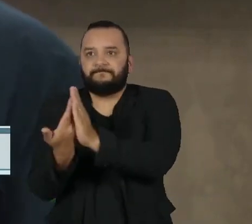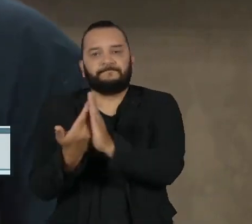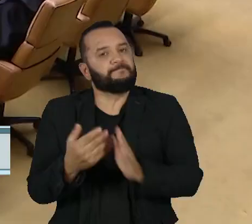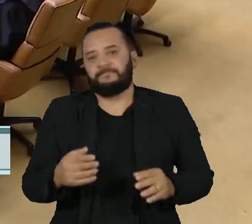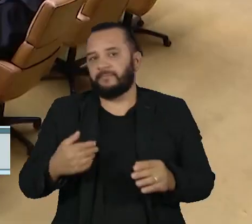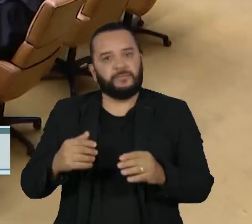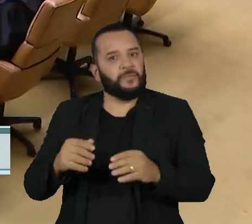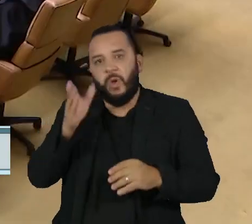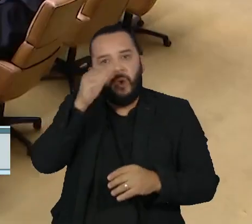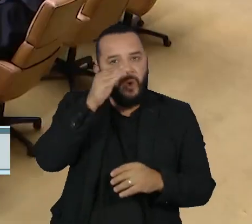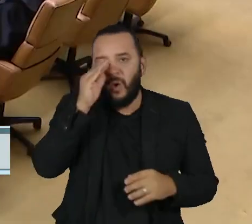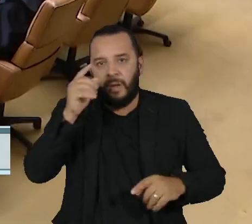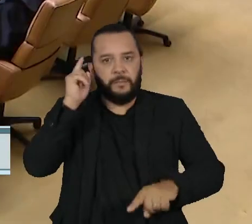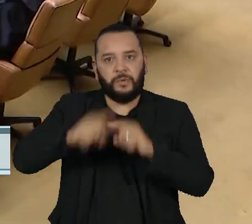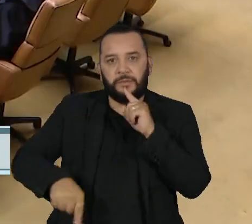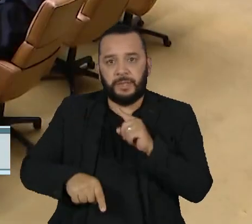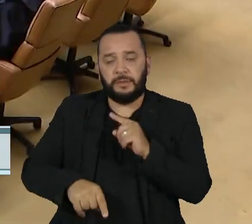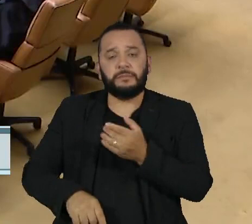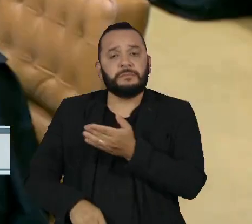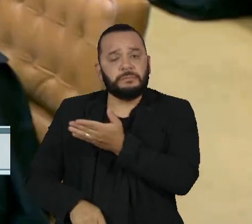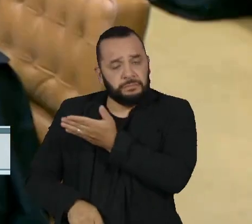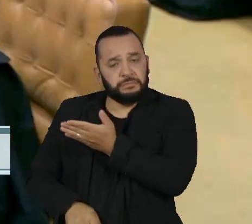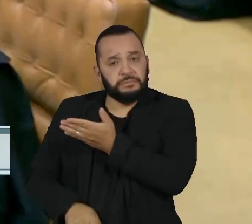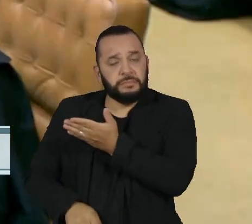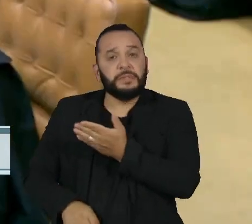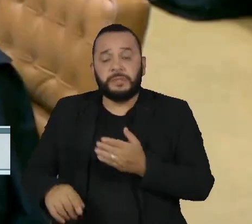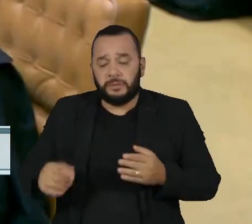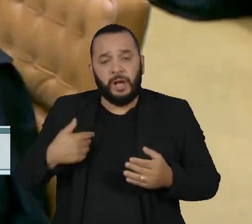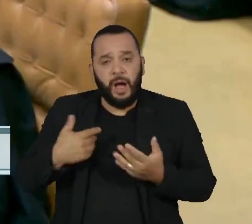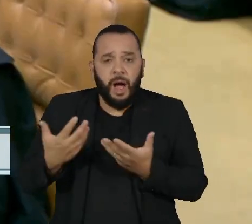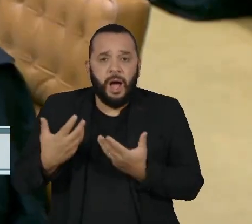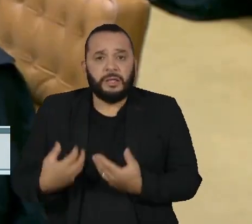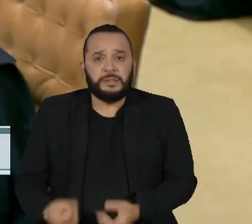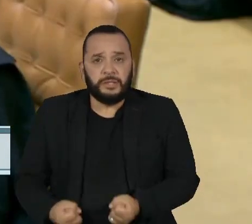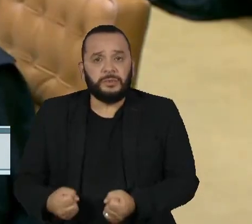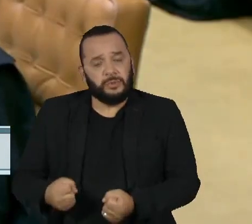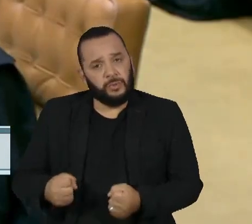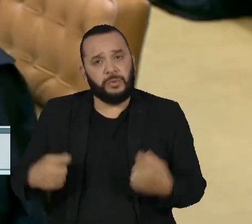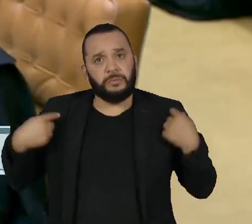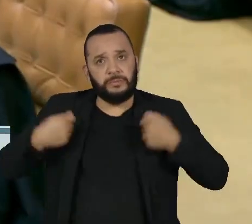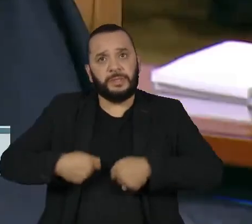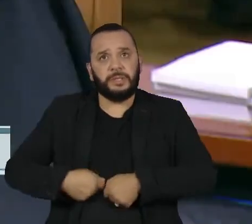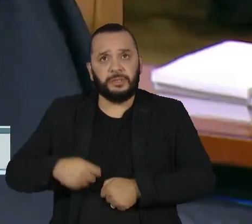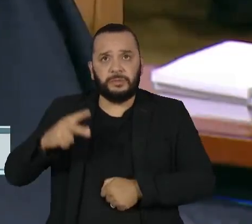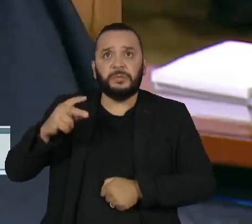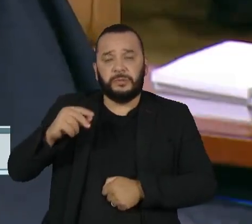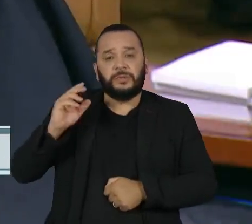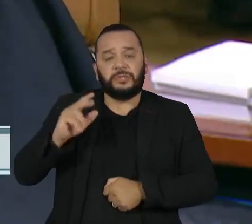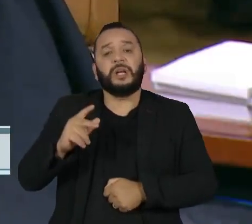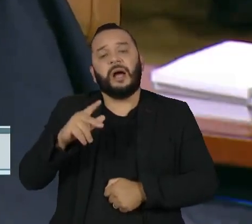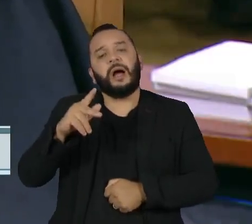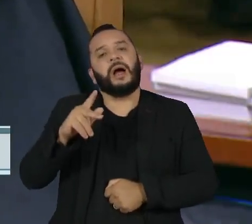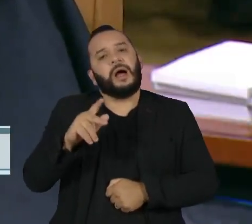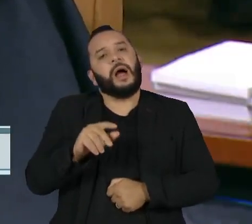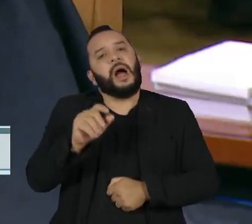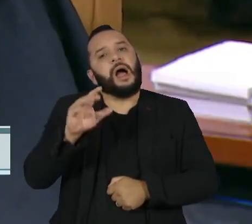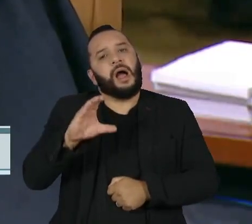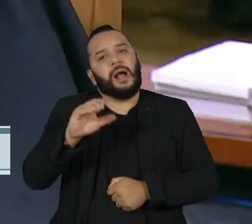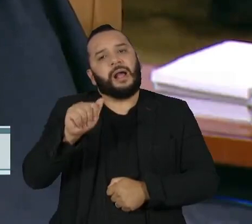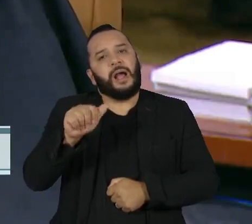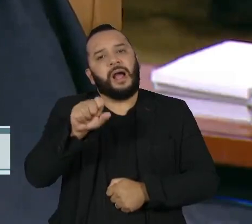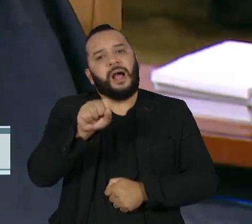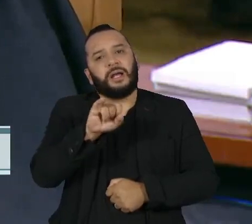requerimentos pedido aceito por meio de uma liminar do ministro Cássio Nunes Marques no fim do mês passado